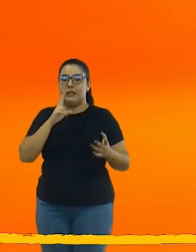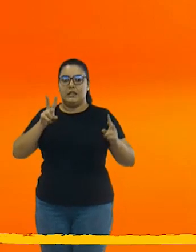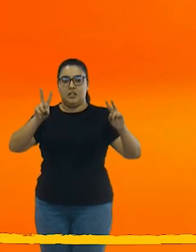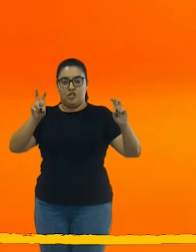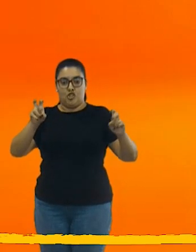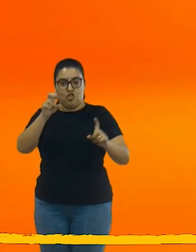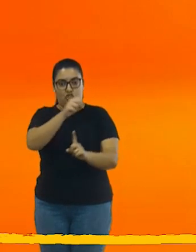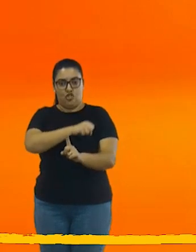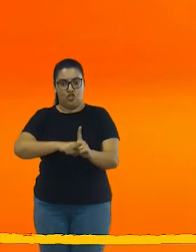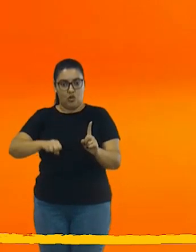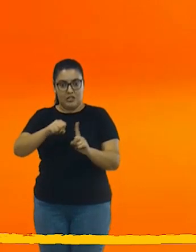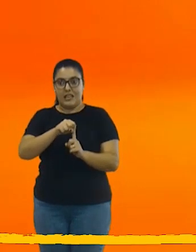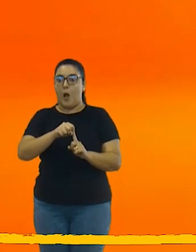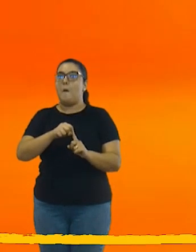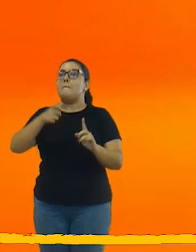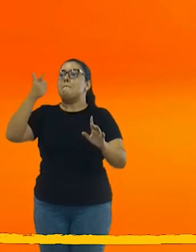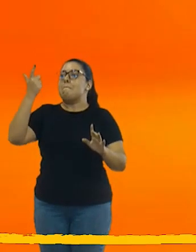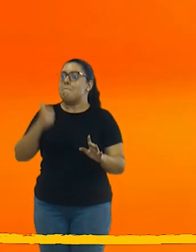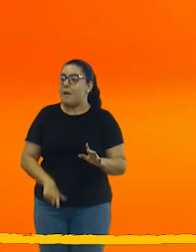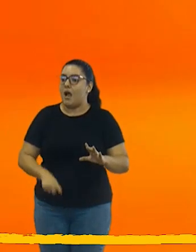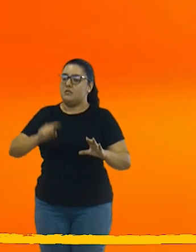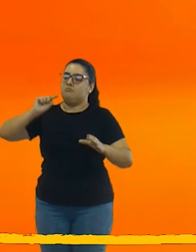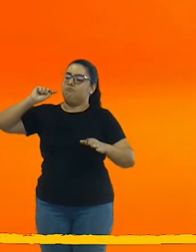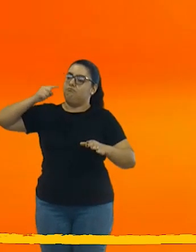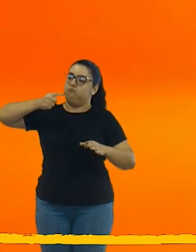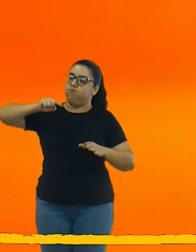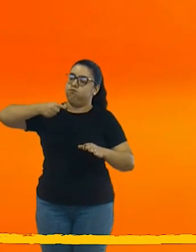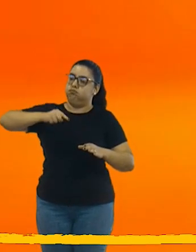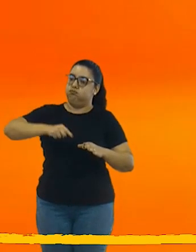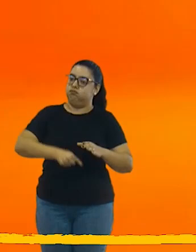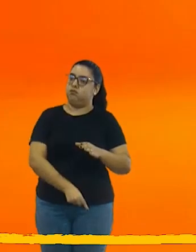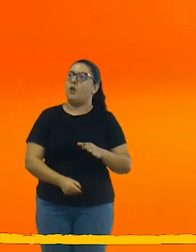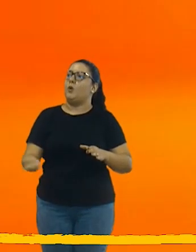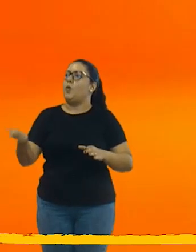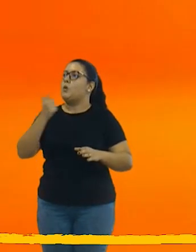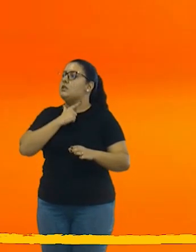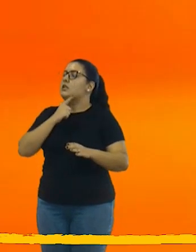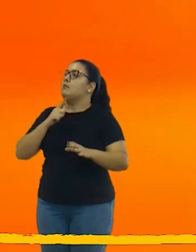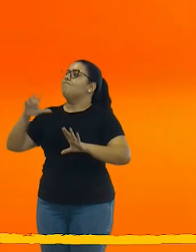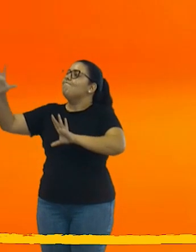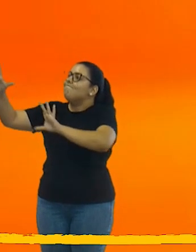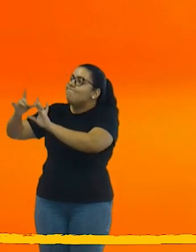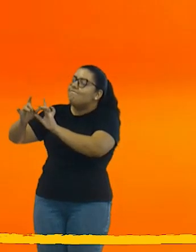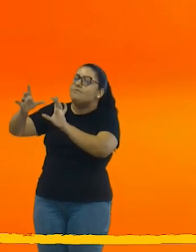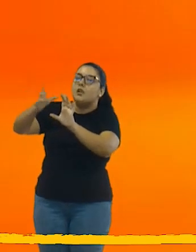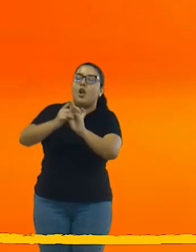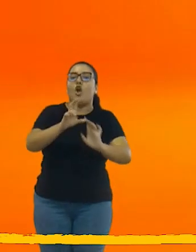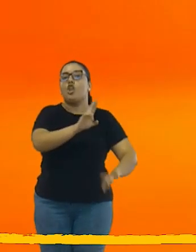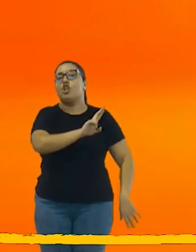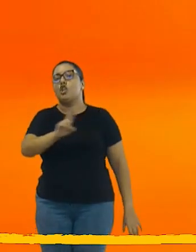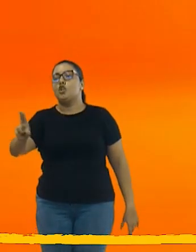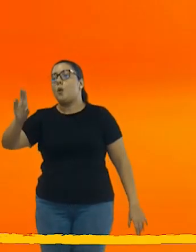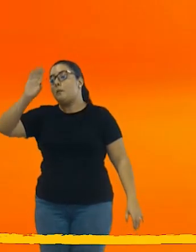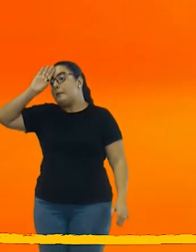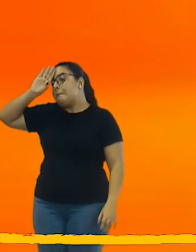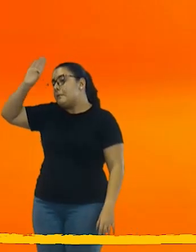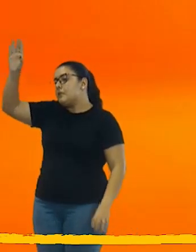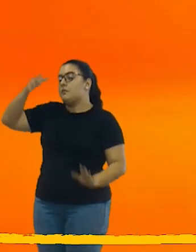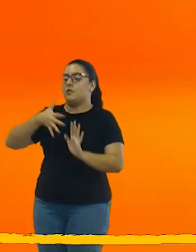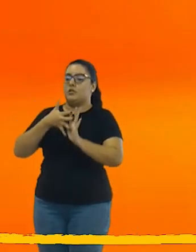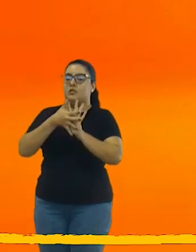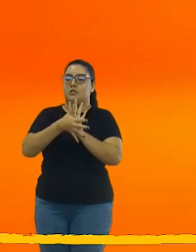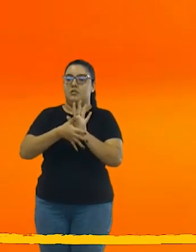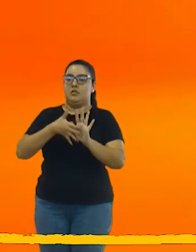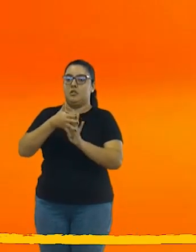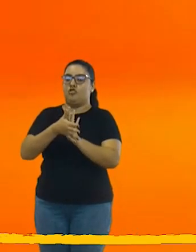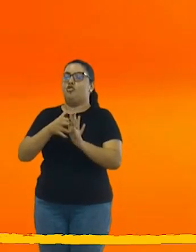o espaço social do regionalismo e se torne universal. Qual o nome do principal texto de João Cabral